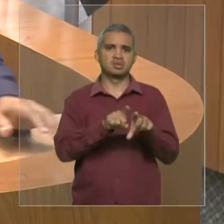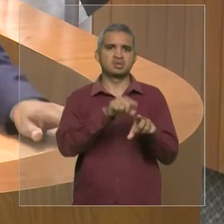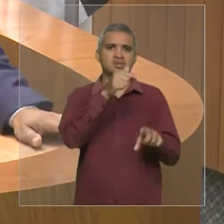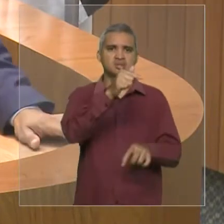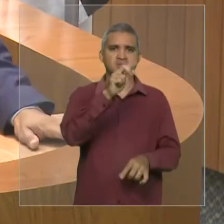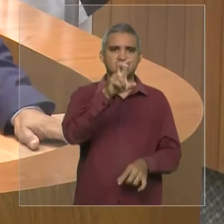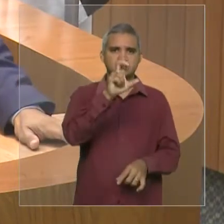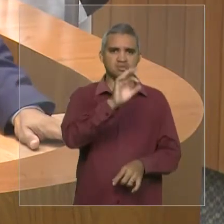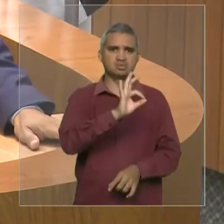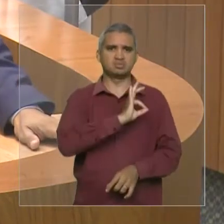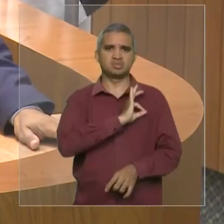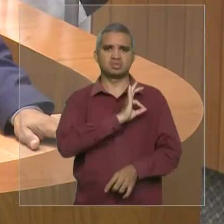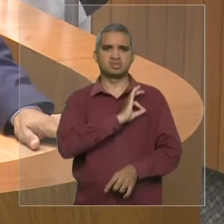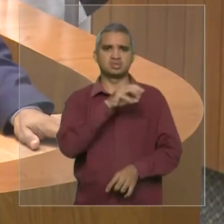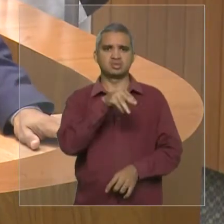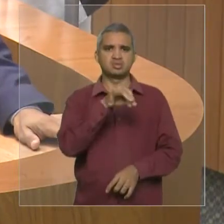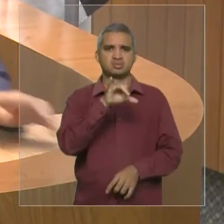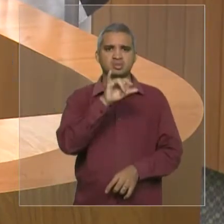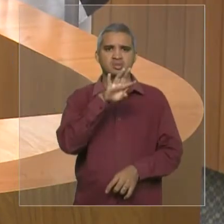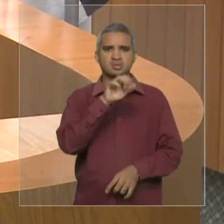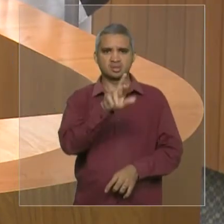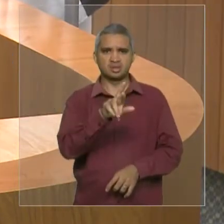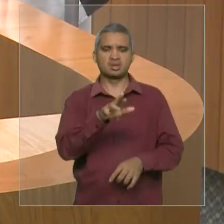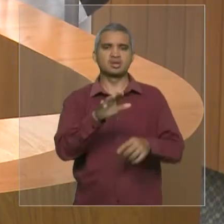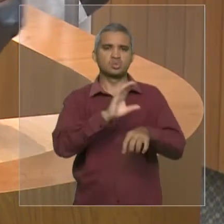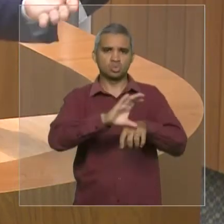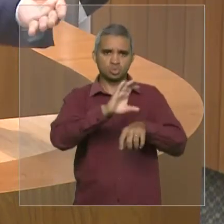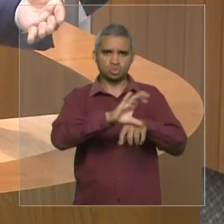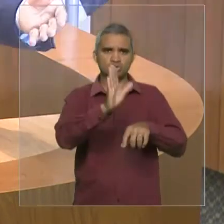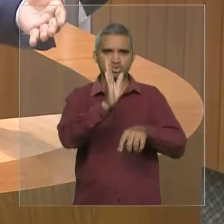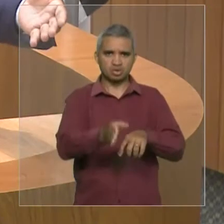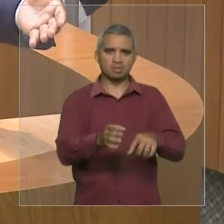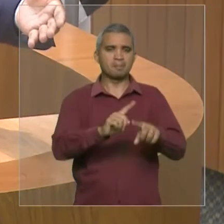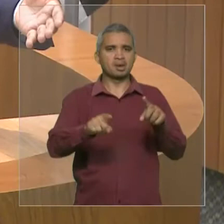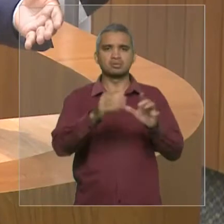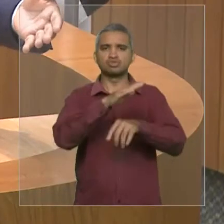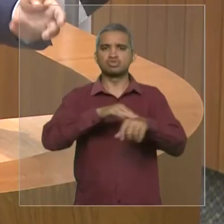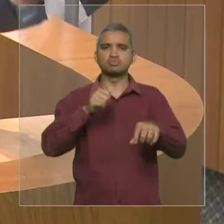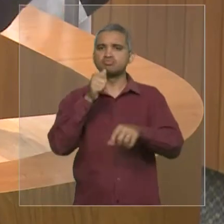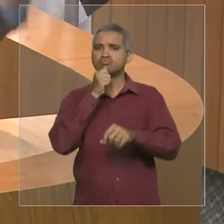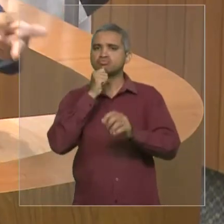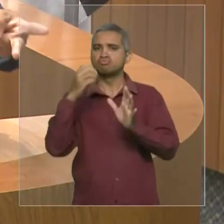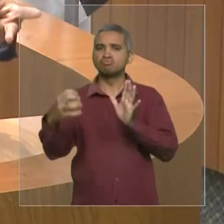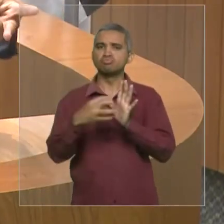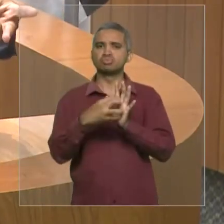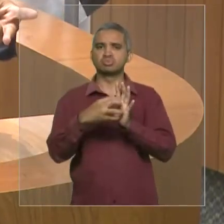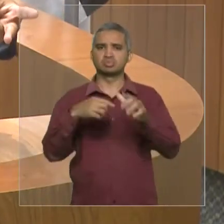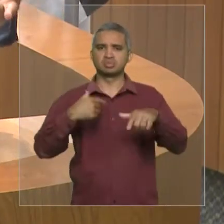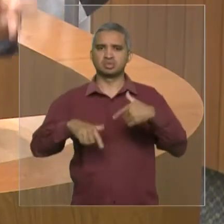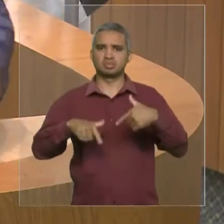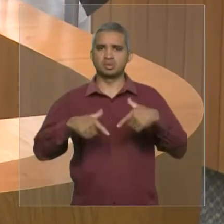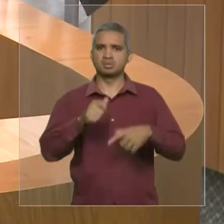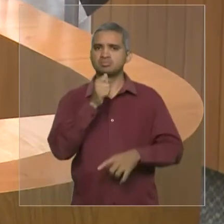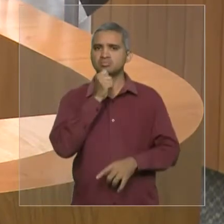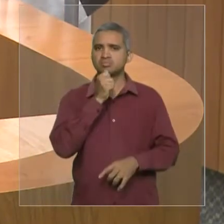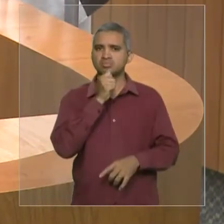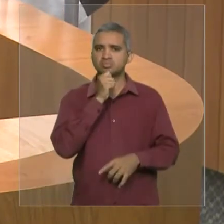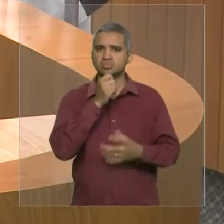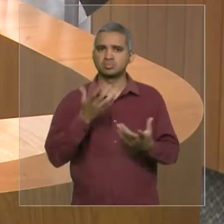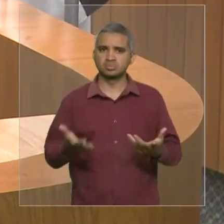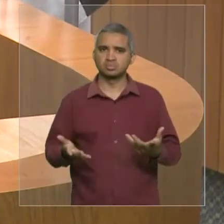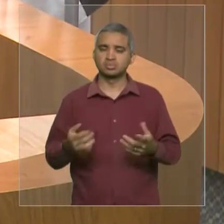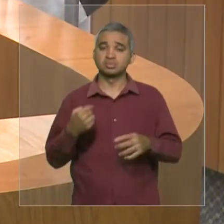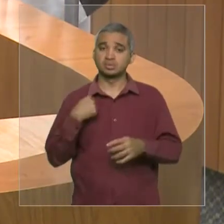e desempregados pelo governador Flávio Dino. E estamos solicitando de forma oficial duas informações ao governo do